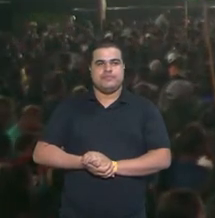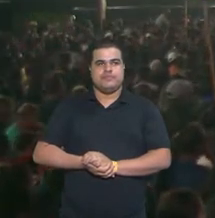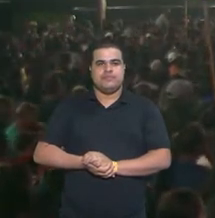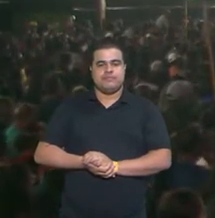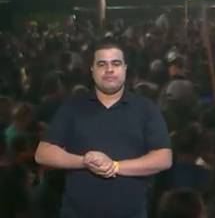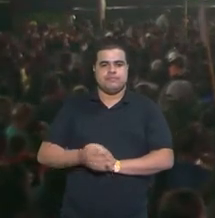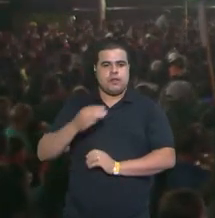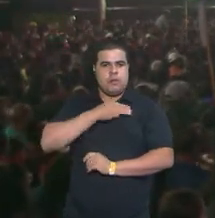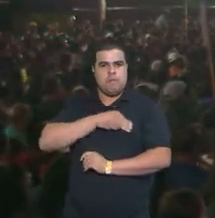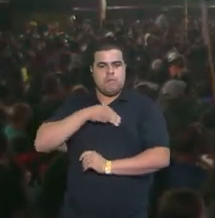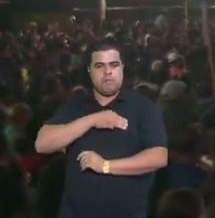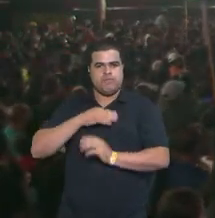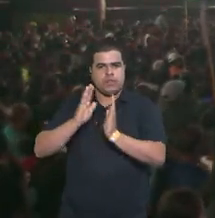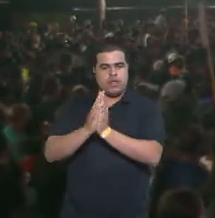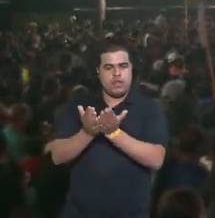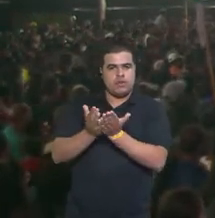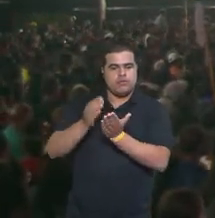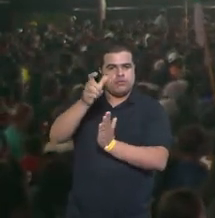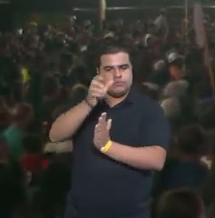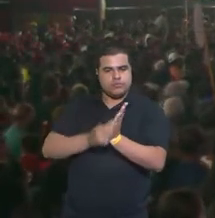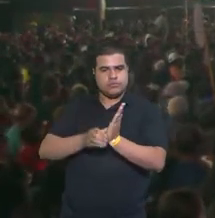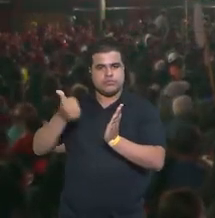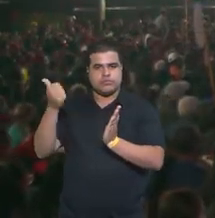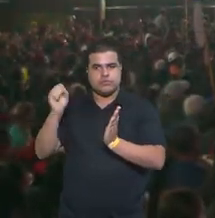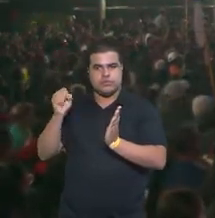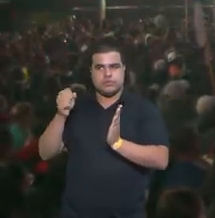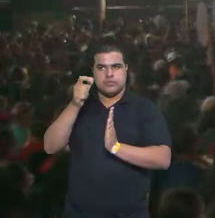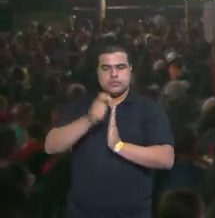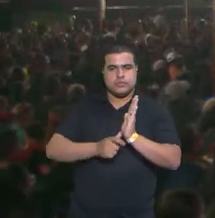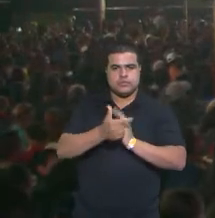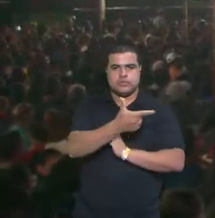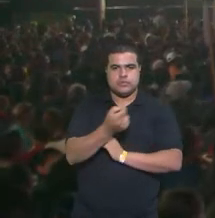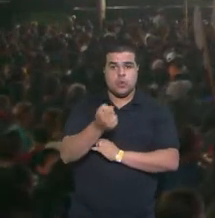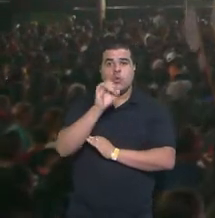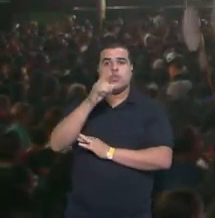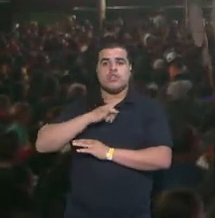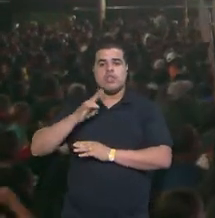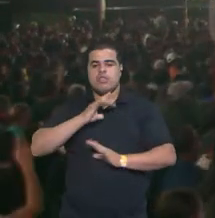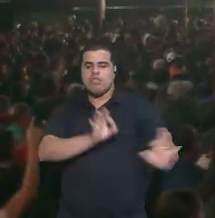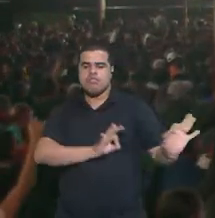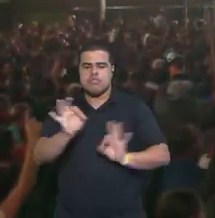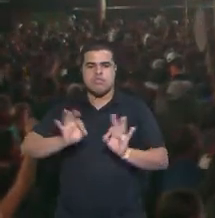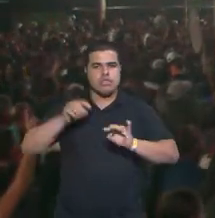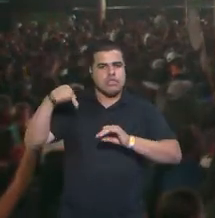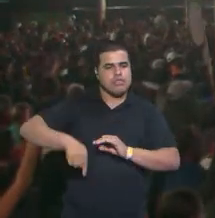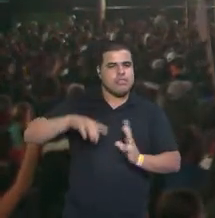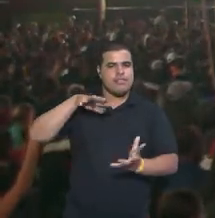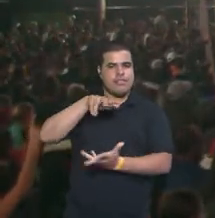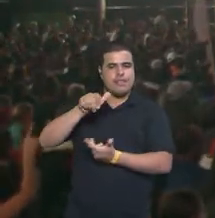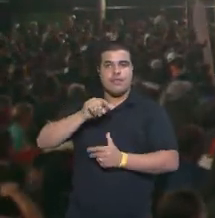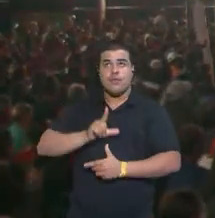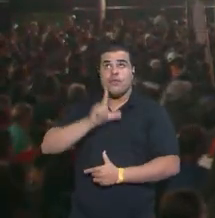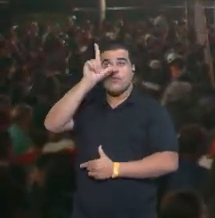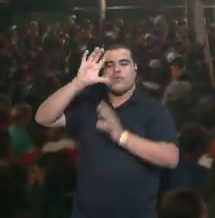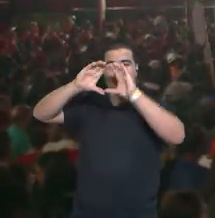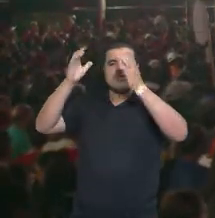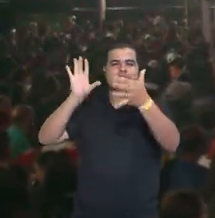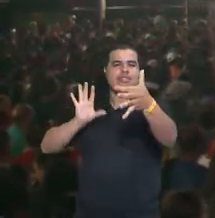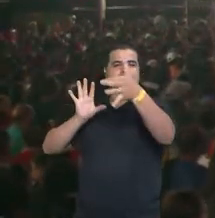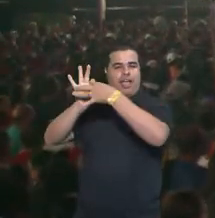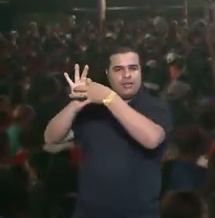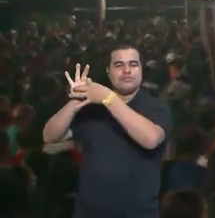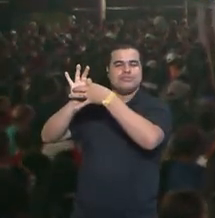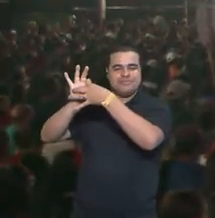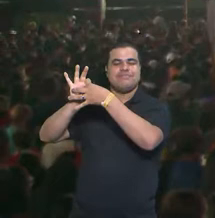Mateus Capítulo 18 Versículo 20 O que é ligado na terra O